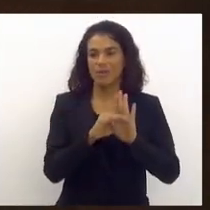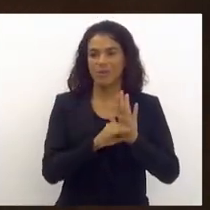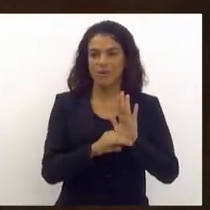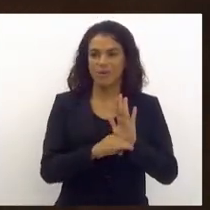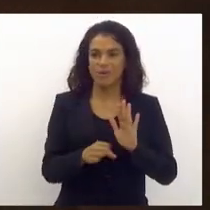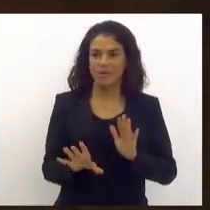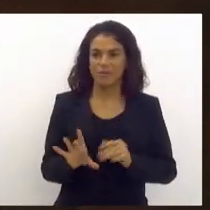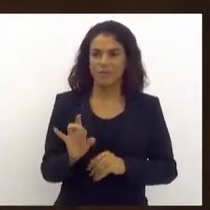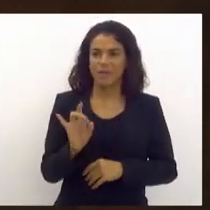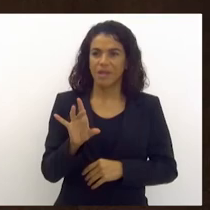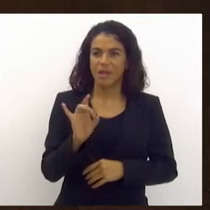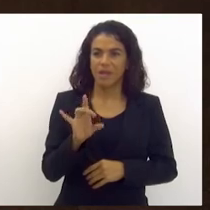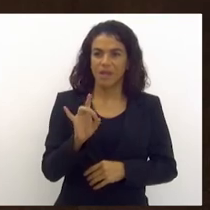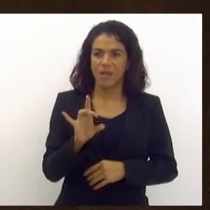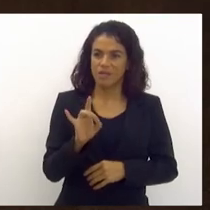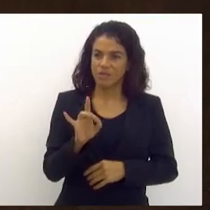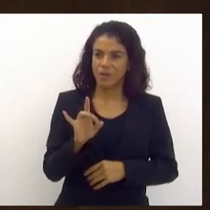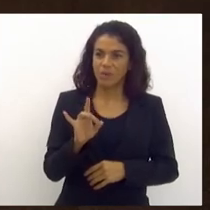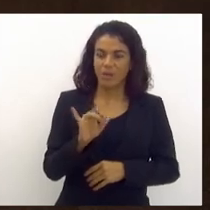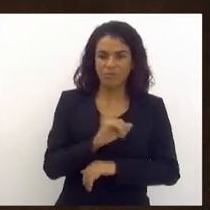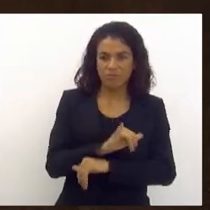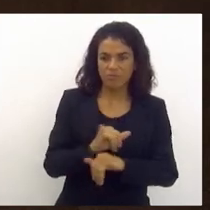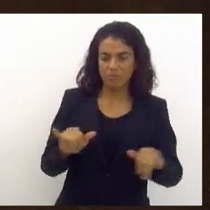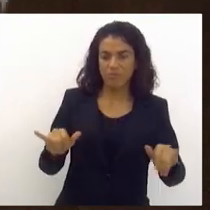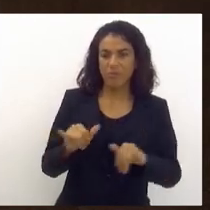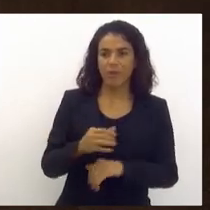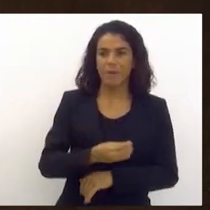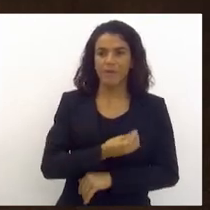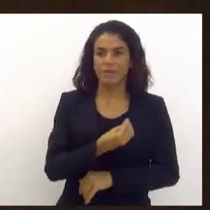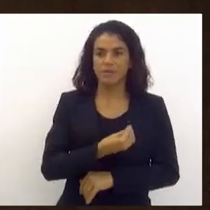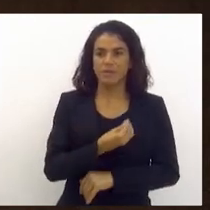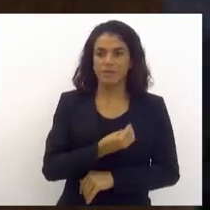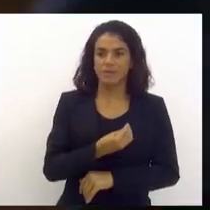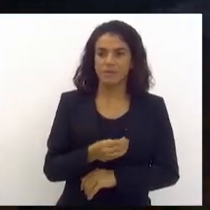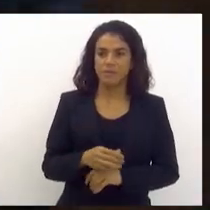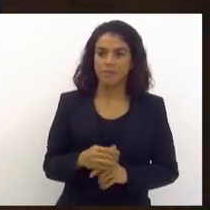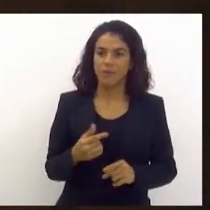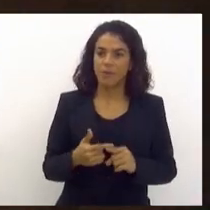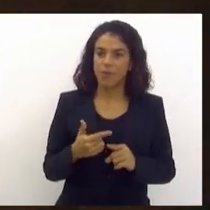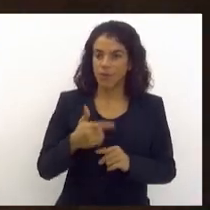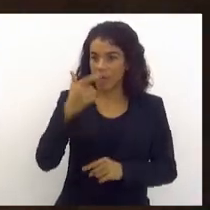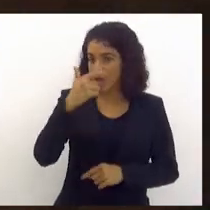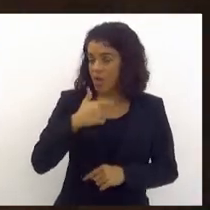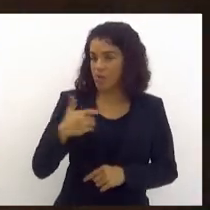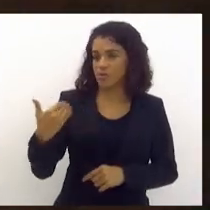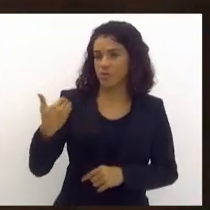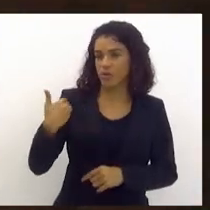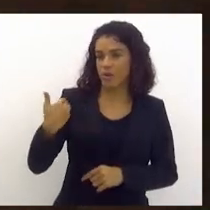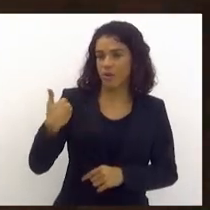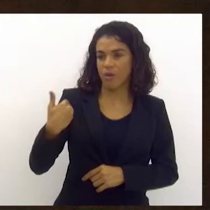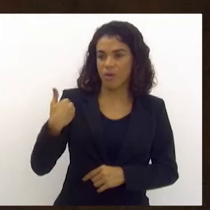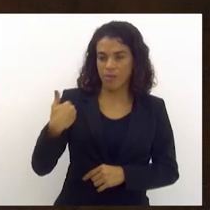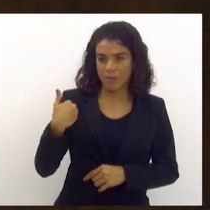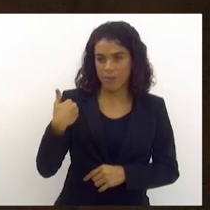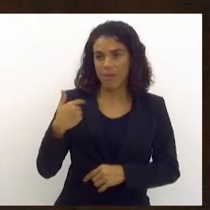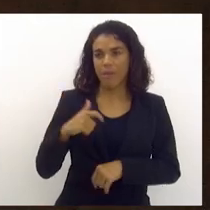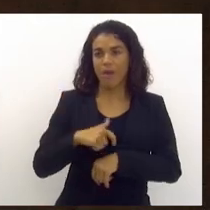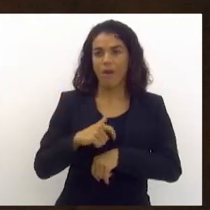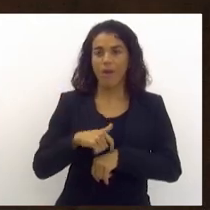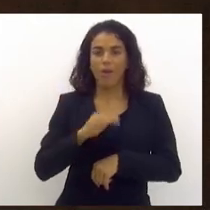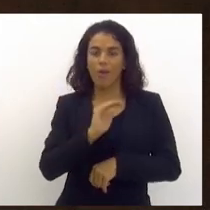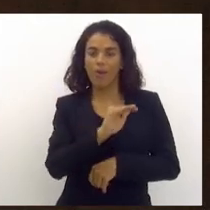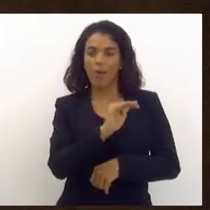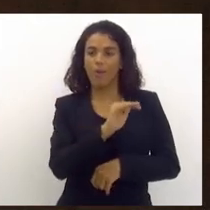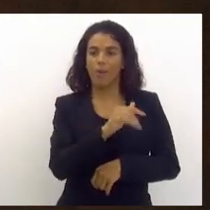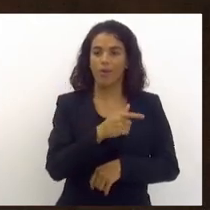era só para fazer registrar a presença deles aqui, que eu faço isso, porque também eu que sou cobrado quando tem que cobrar o governador.